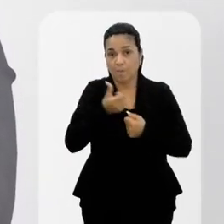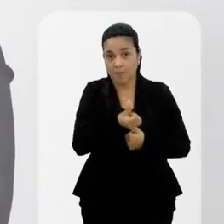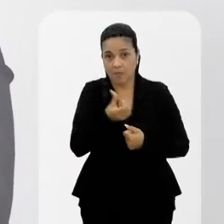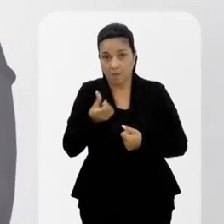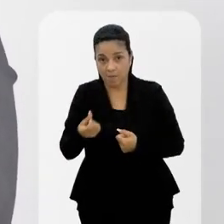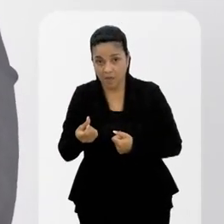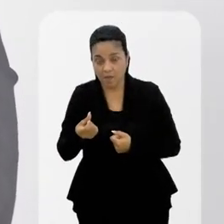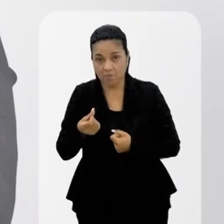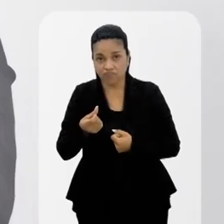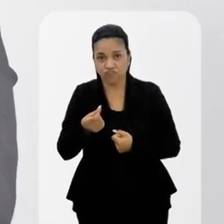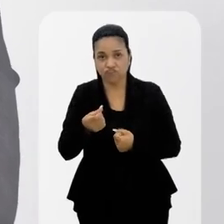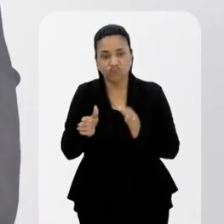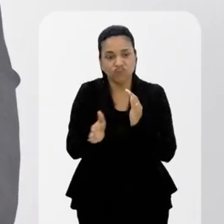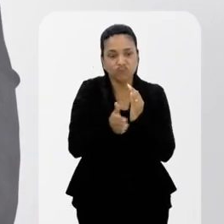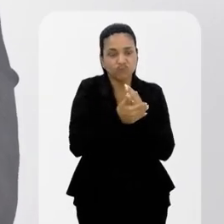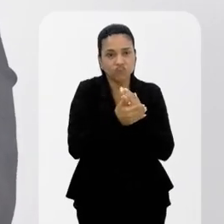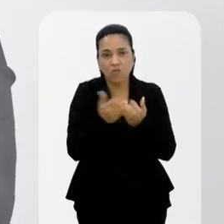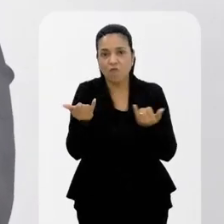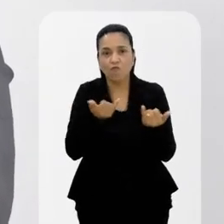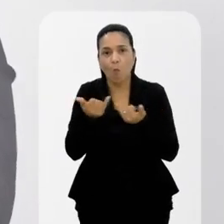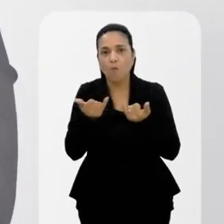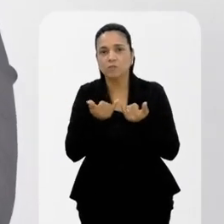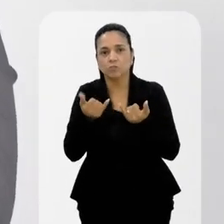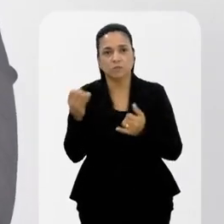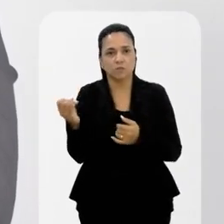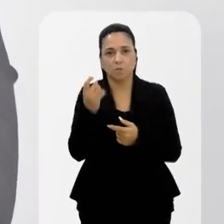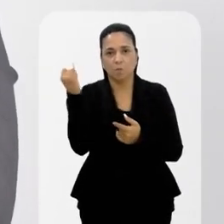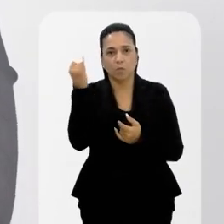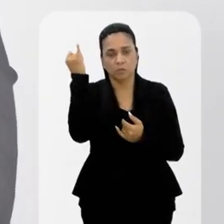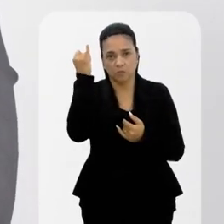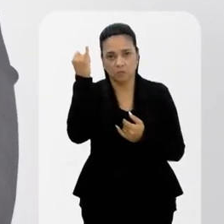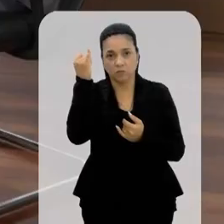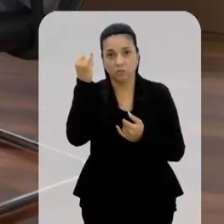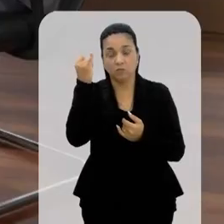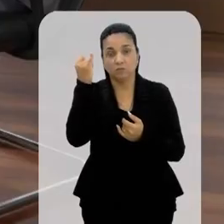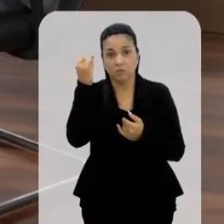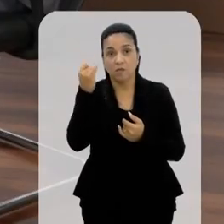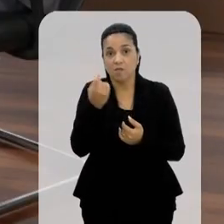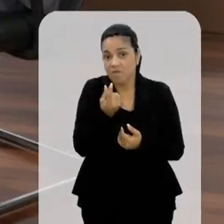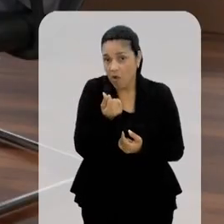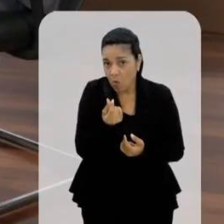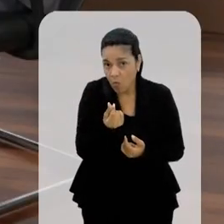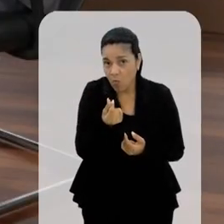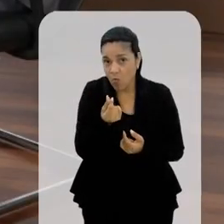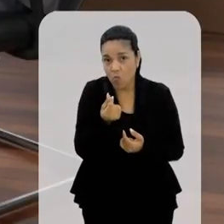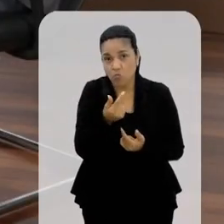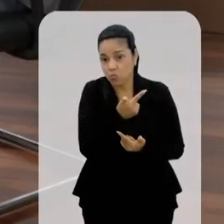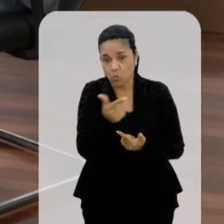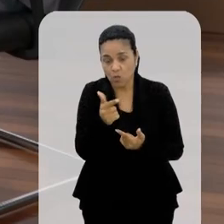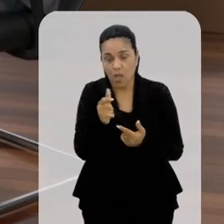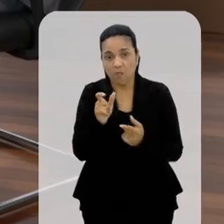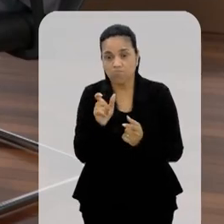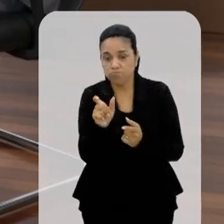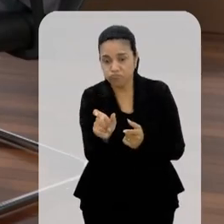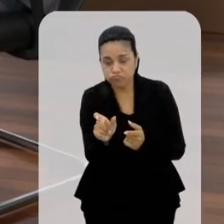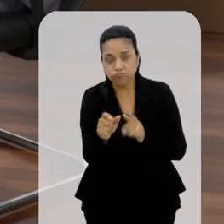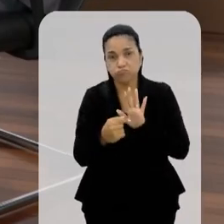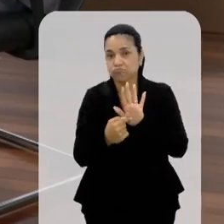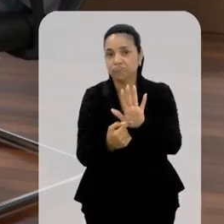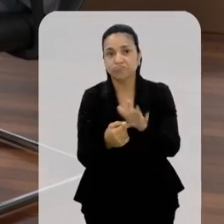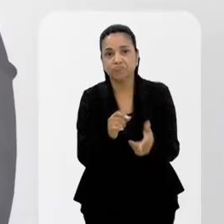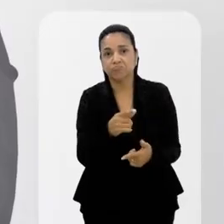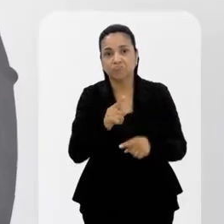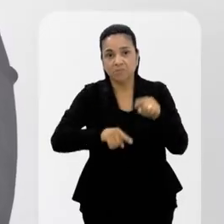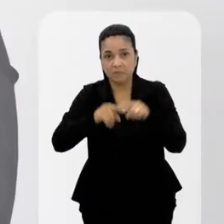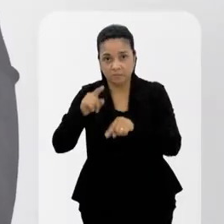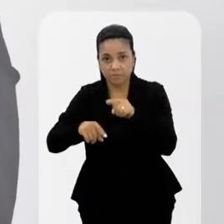fazer a informação falsa ou omitir informação relevante sobre as características, qualidade, quantidade, preço, é crime. Eu, como promotor, eu